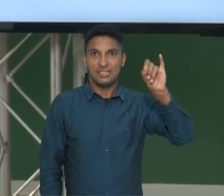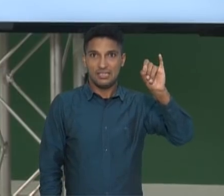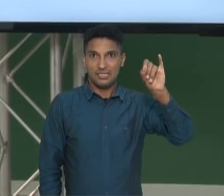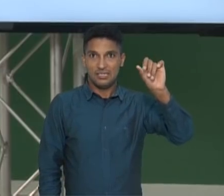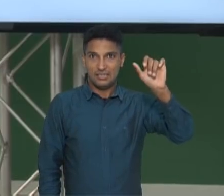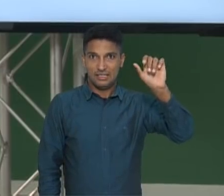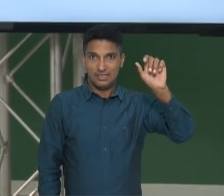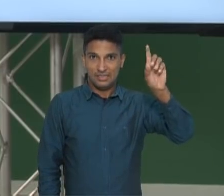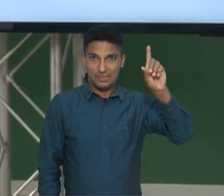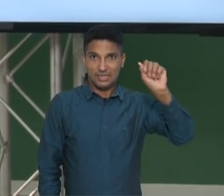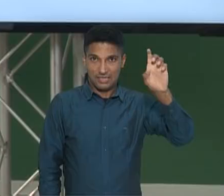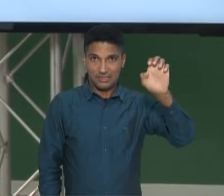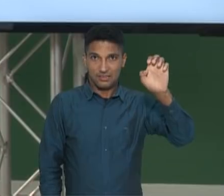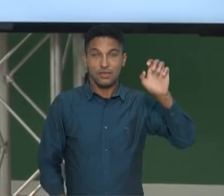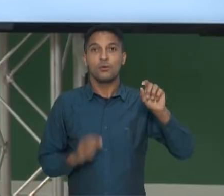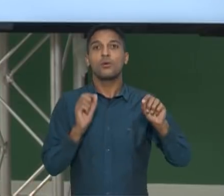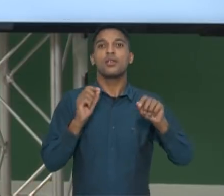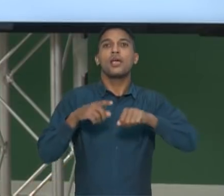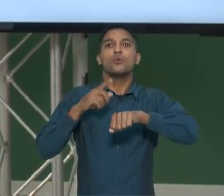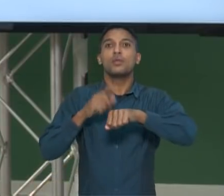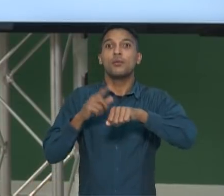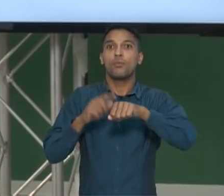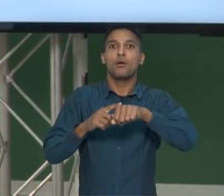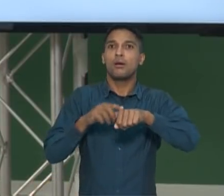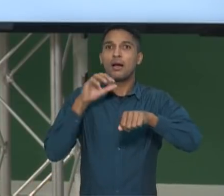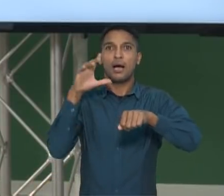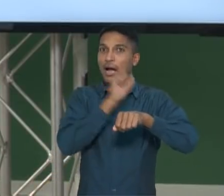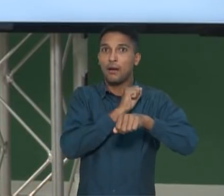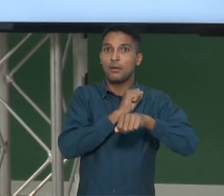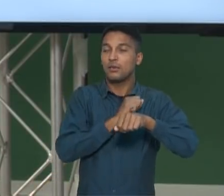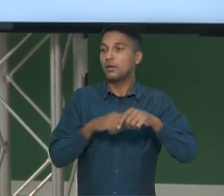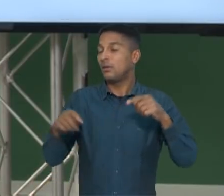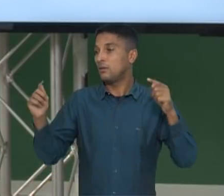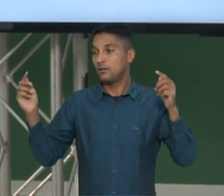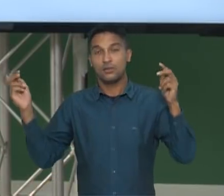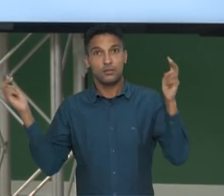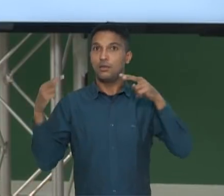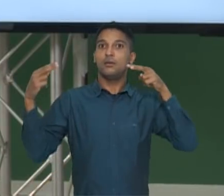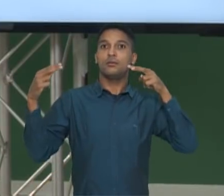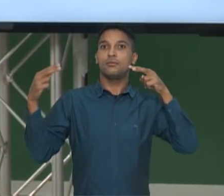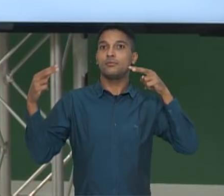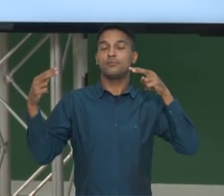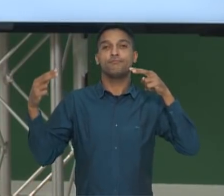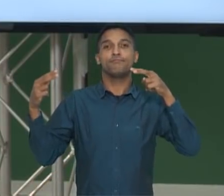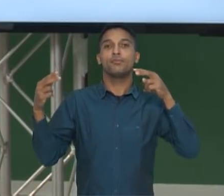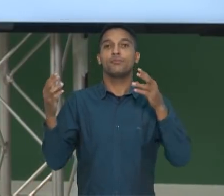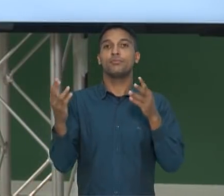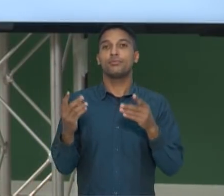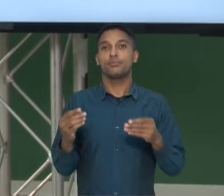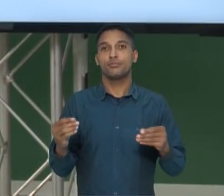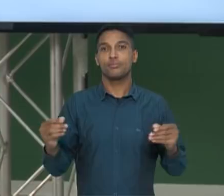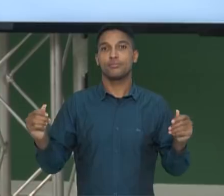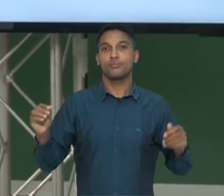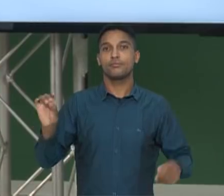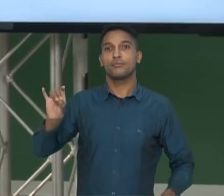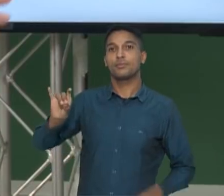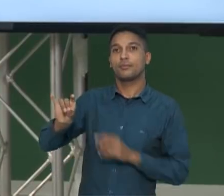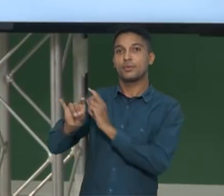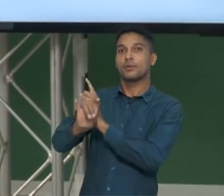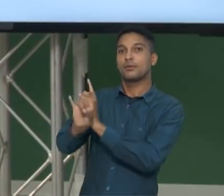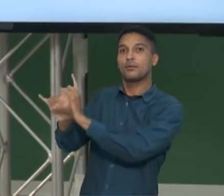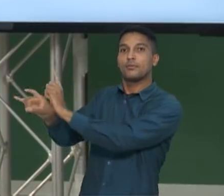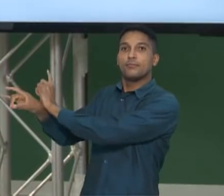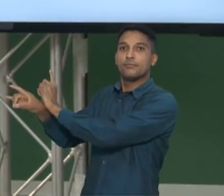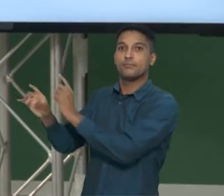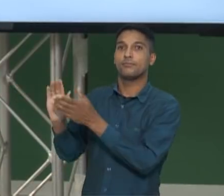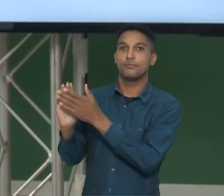vai ter que ter uma duração curta, vai ter que ser muito efêmero, certo? E esse devaneio, né? Como que a menina vai para o fluxo de